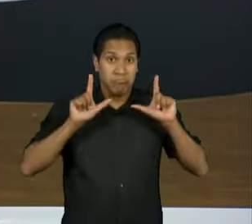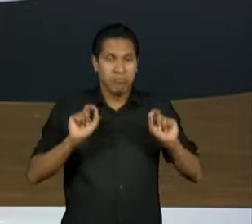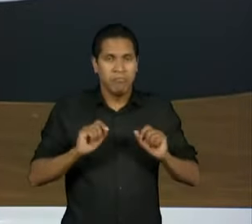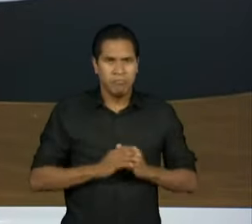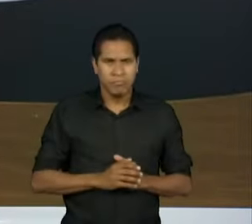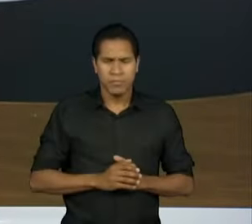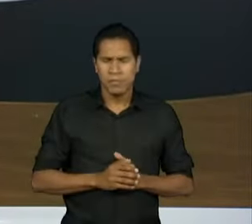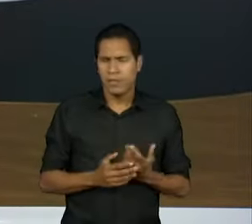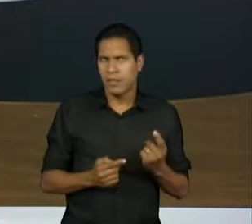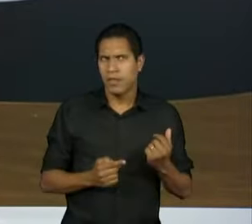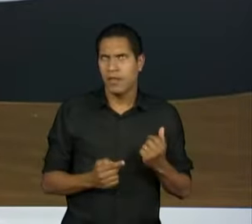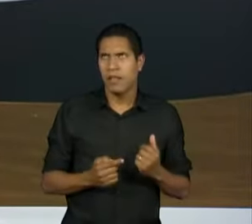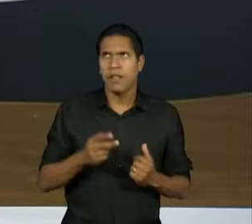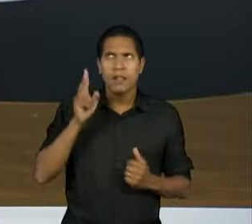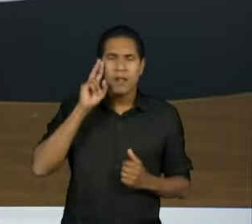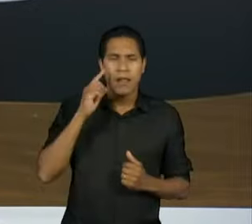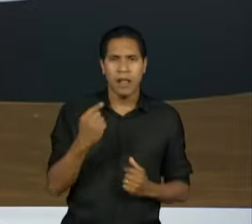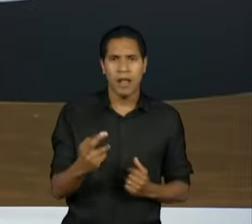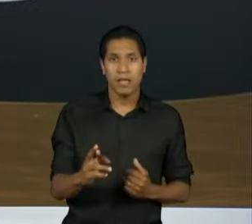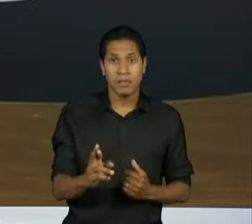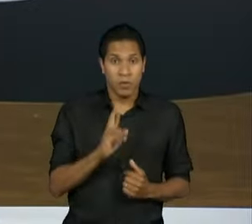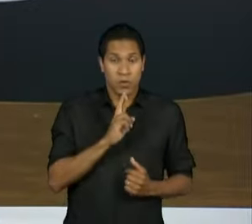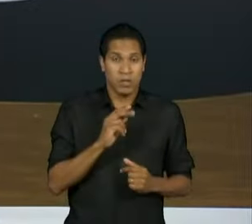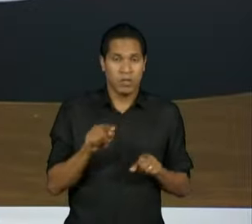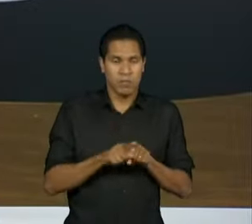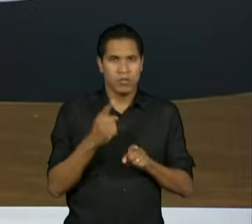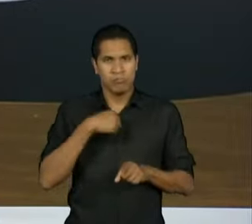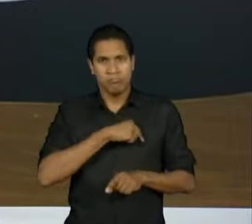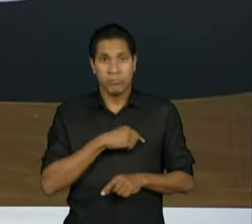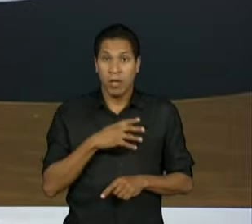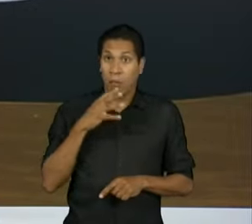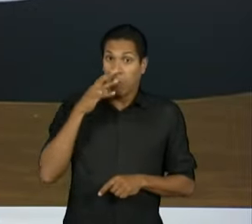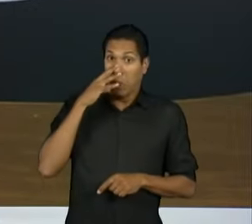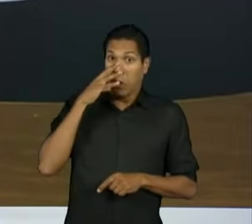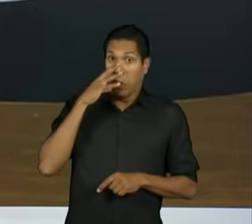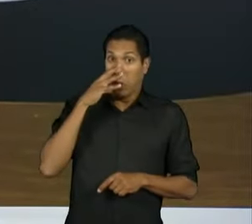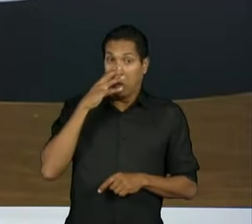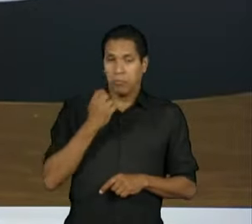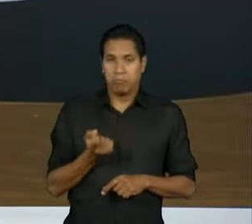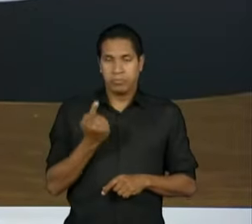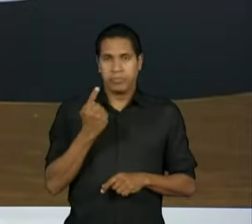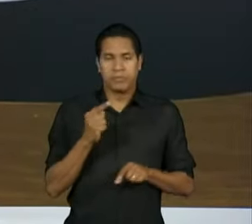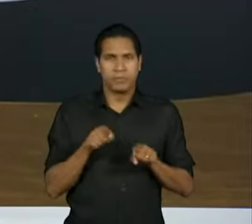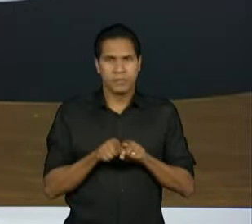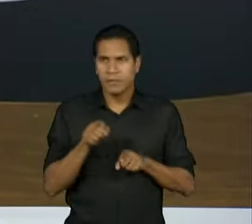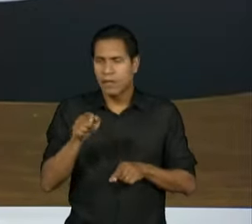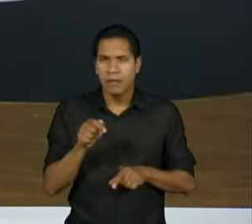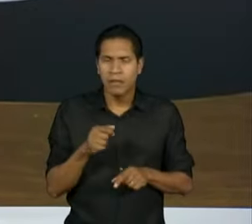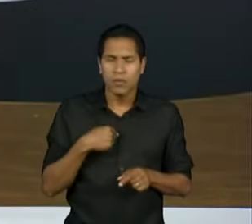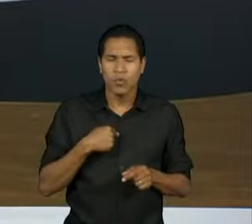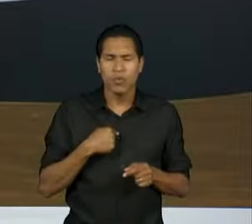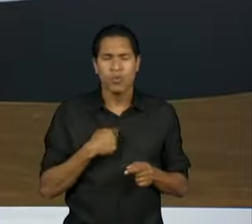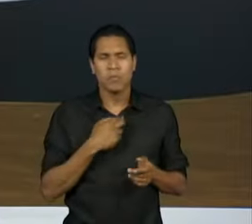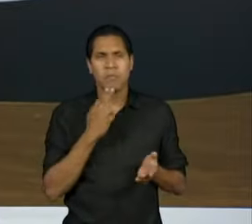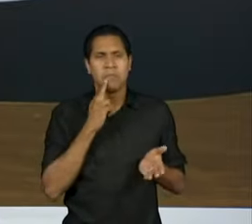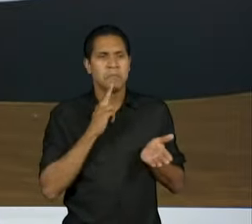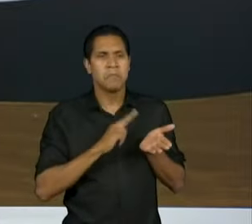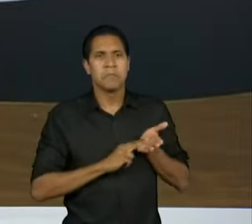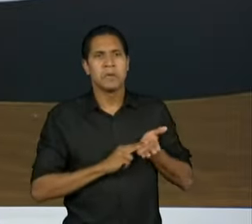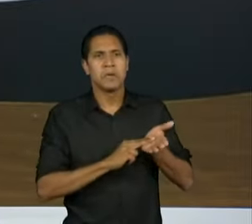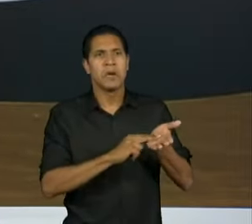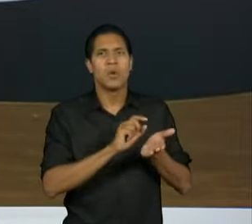coisa muito que causou espécie aqui a nós entrevistadores, dizendo que você não mandou um telegrama para os